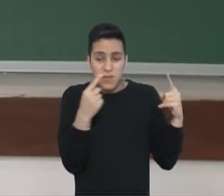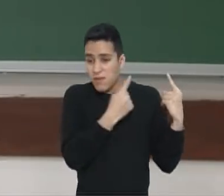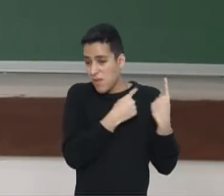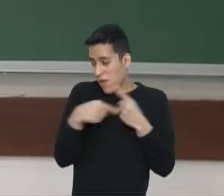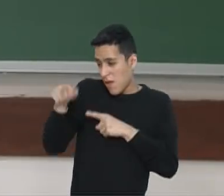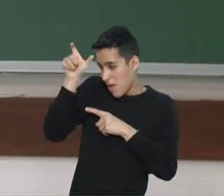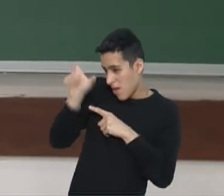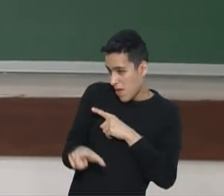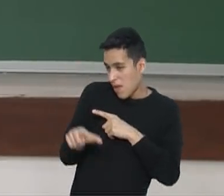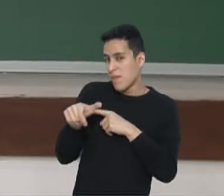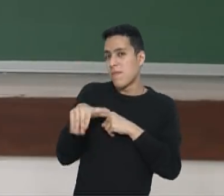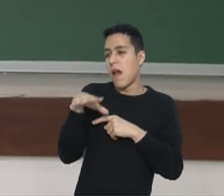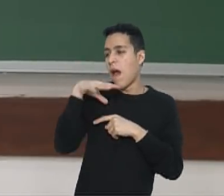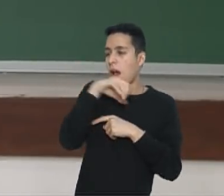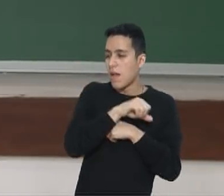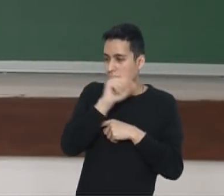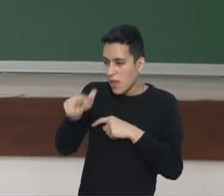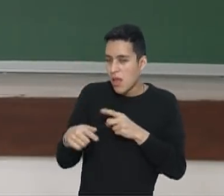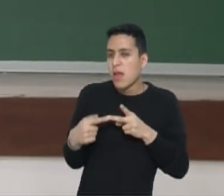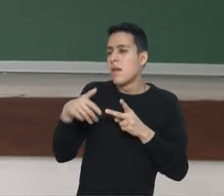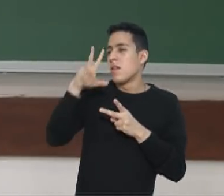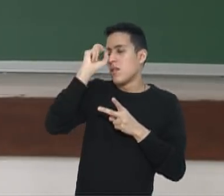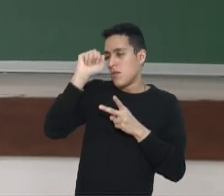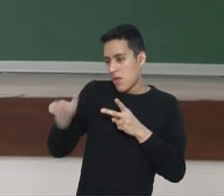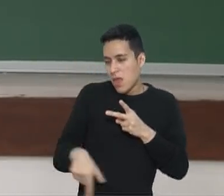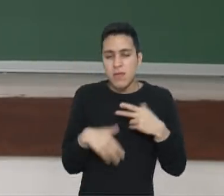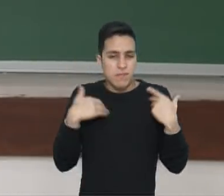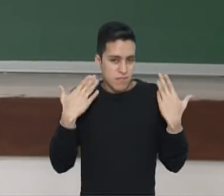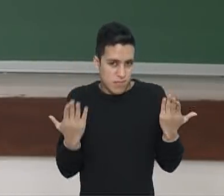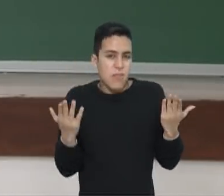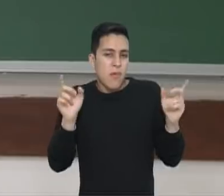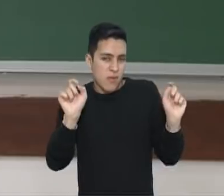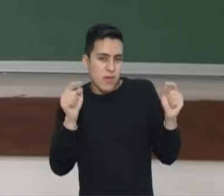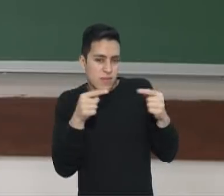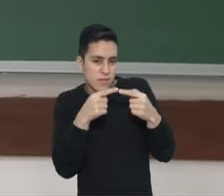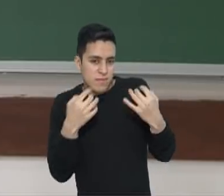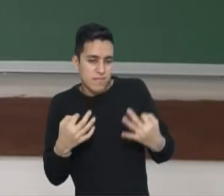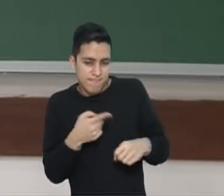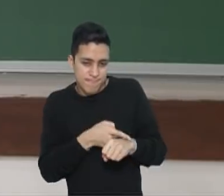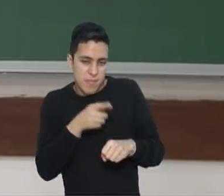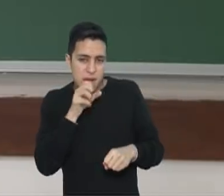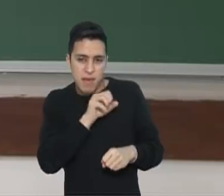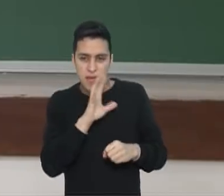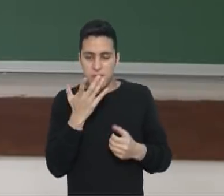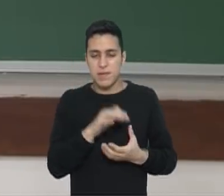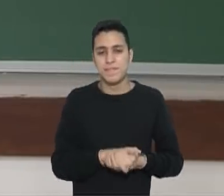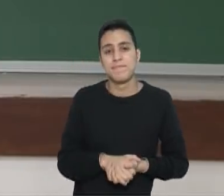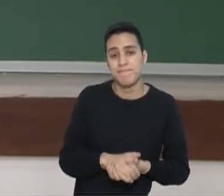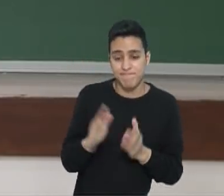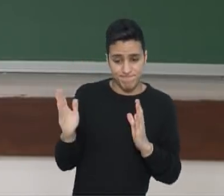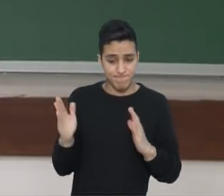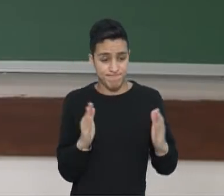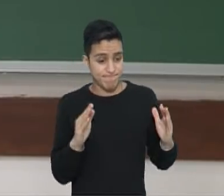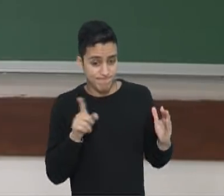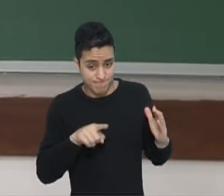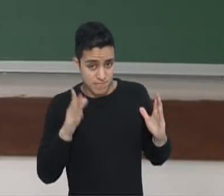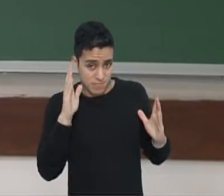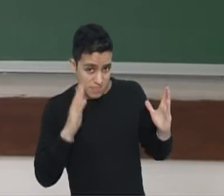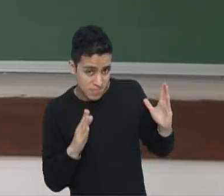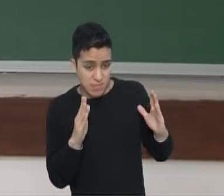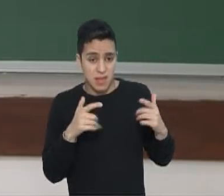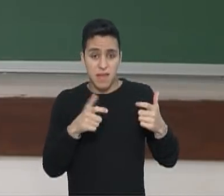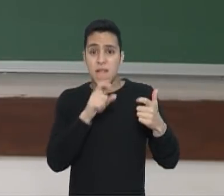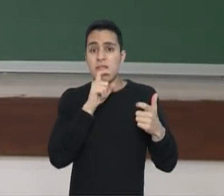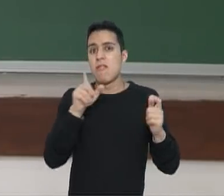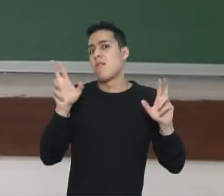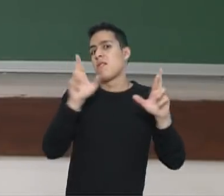o adversário, ser mais rápido, ser mais forte do que o adversário, é uma aplicação bastante imediata. E no campo da Guerra Fria, a aplicação